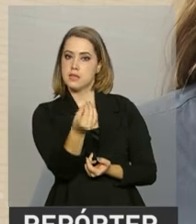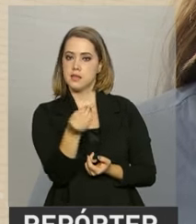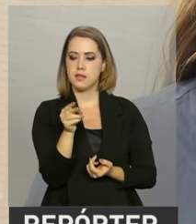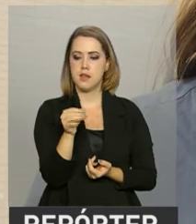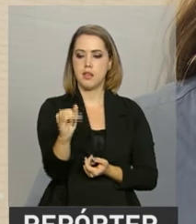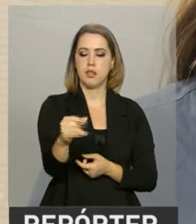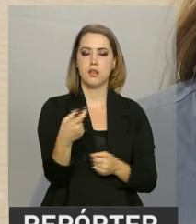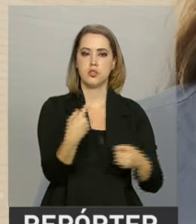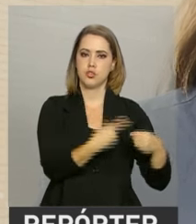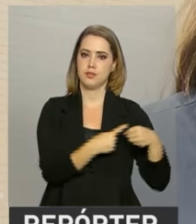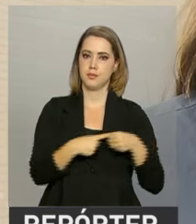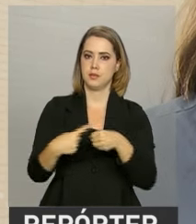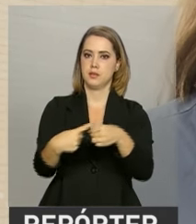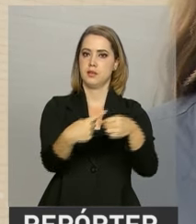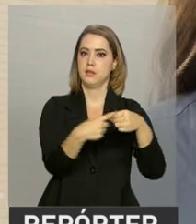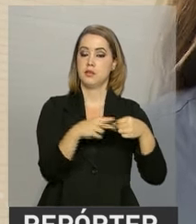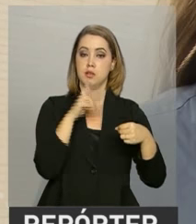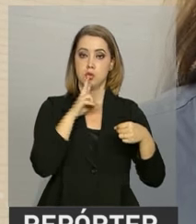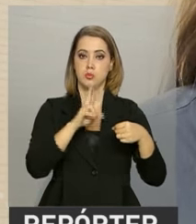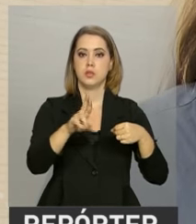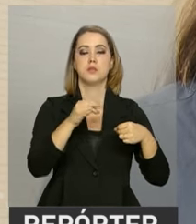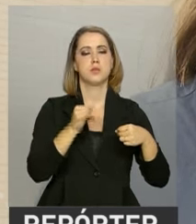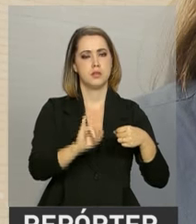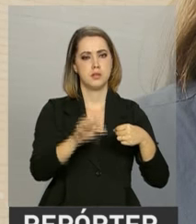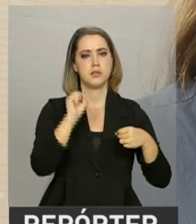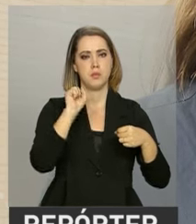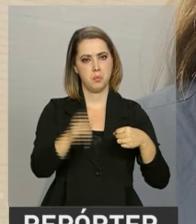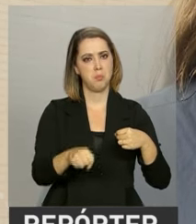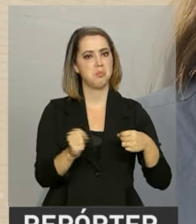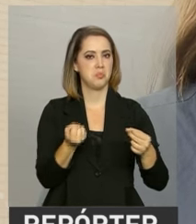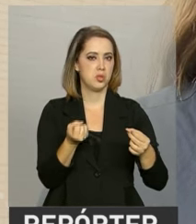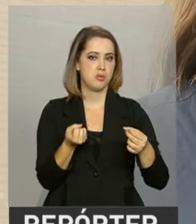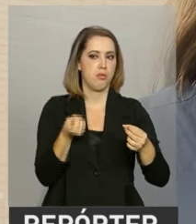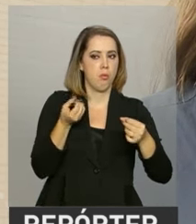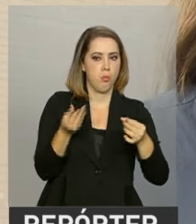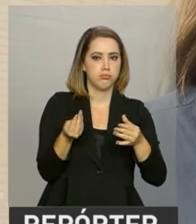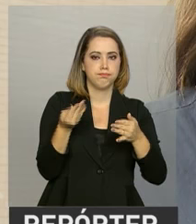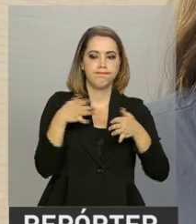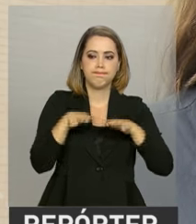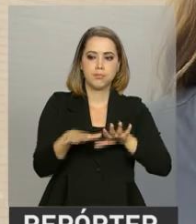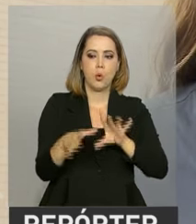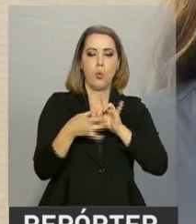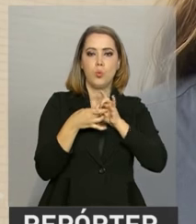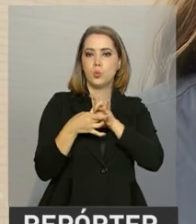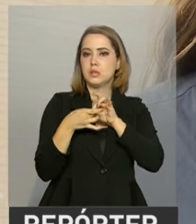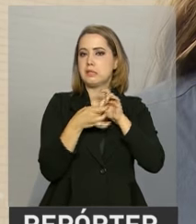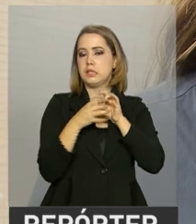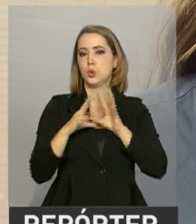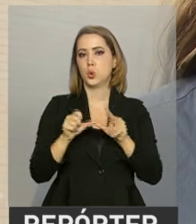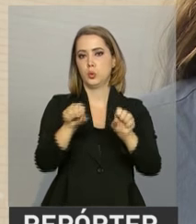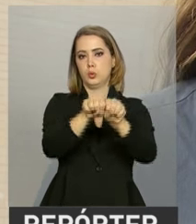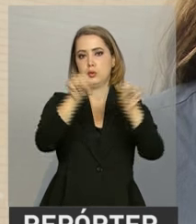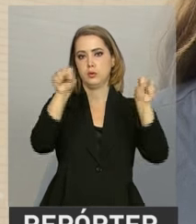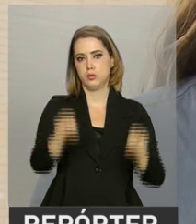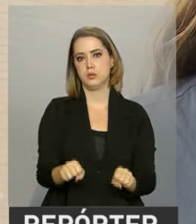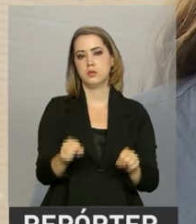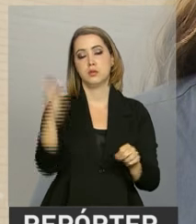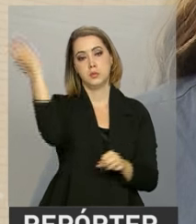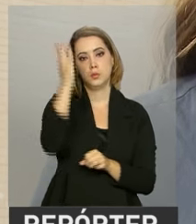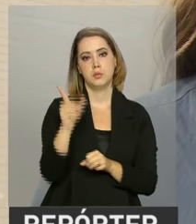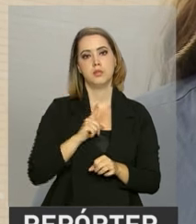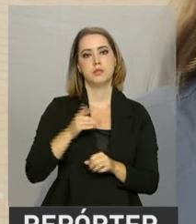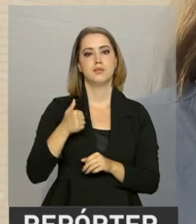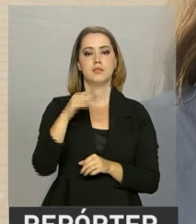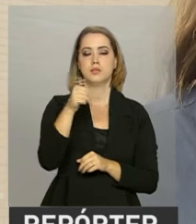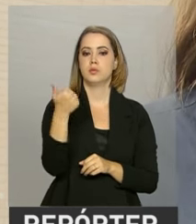municípios para responderem se era possível ou não a implantação do sistema o país passou a contar com